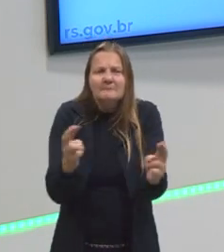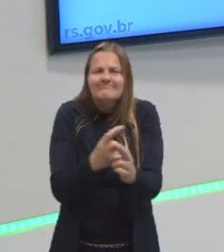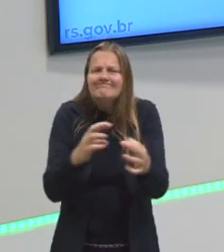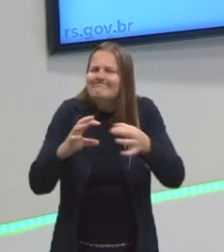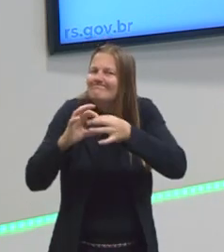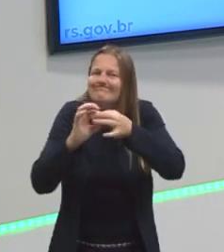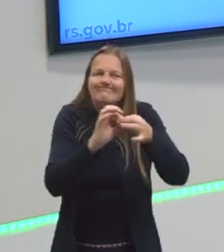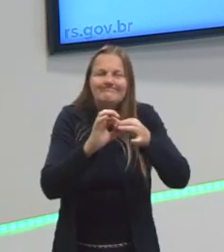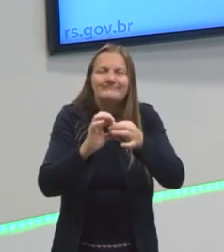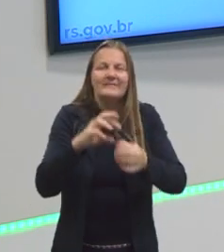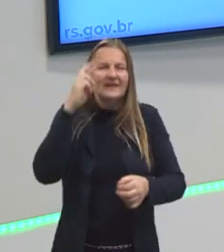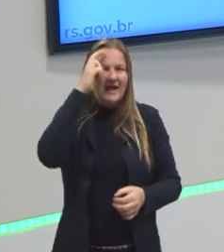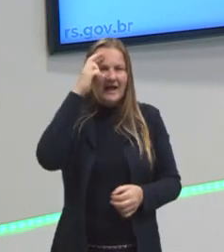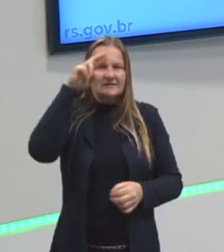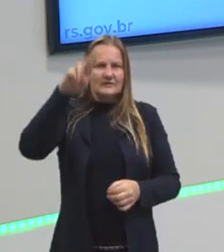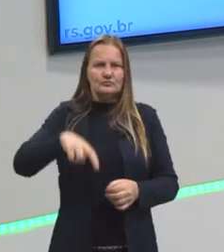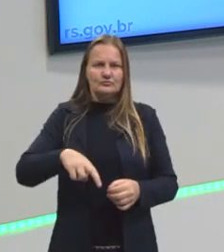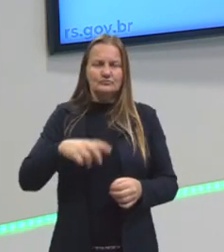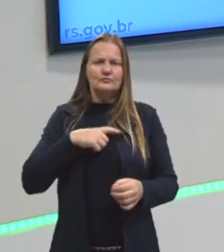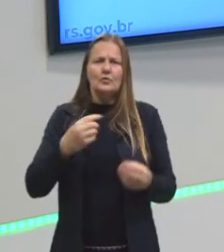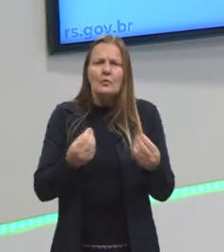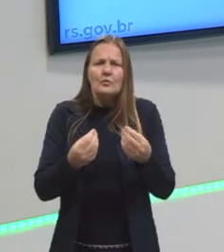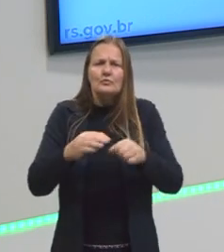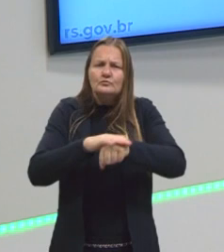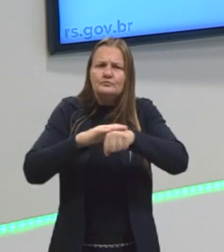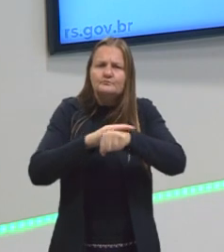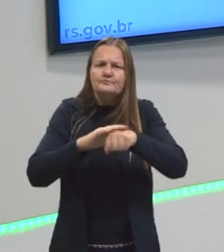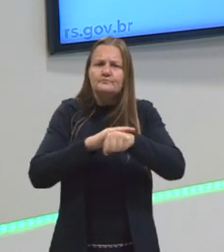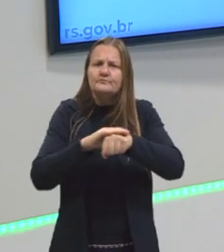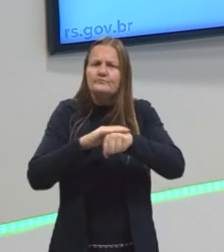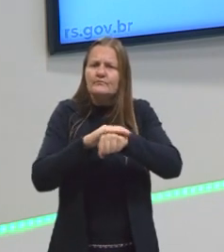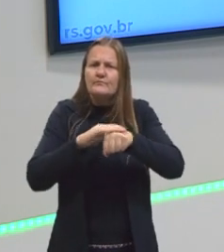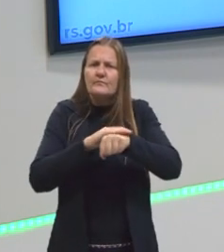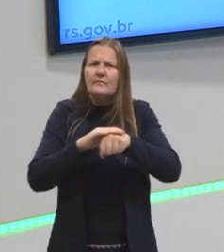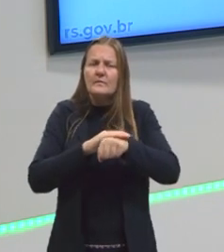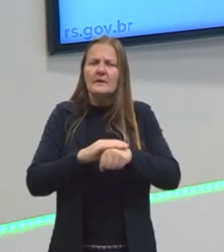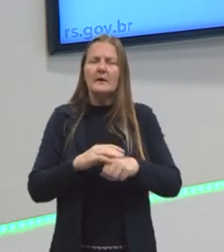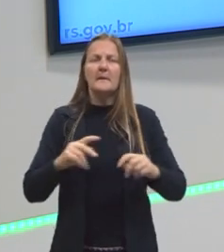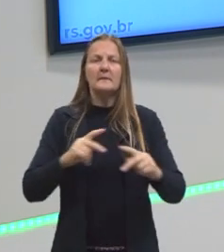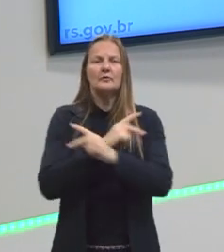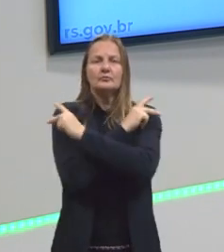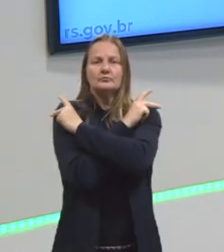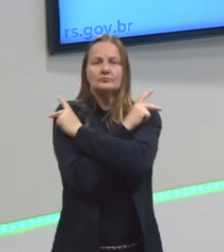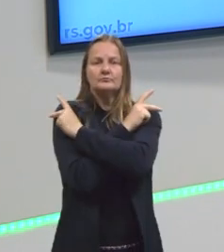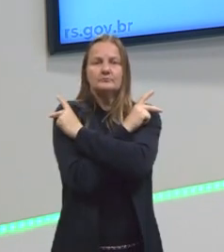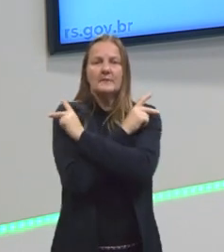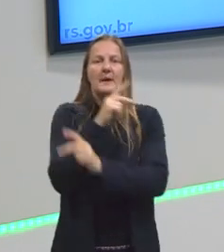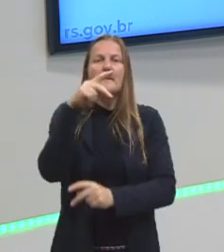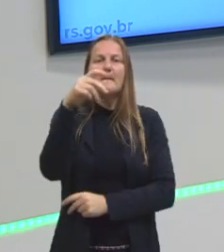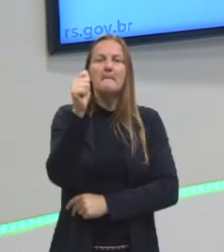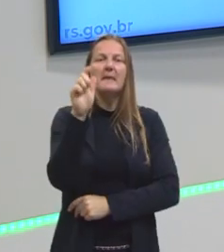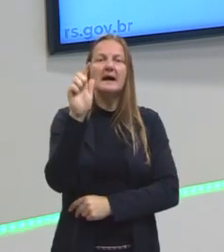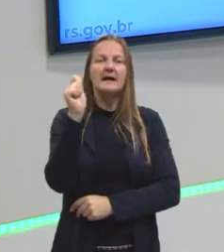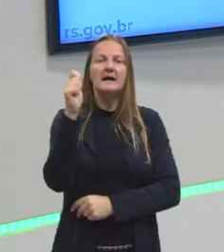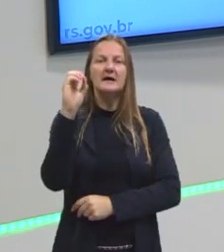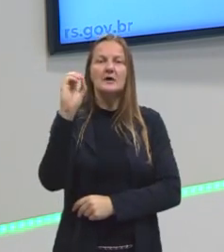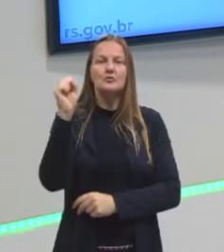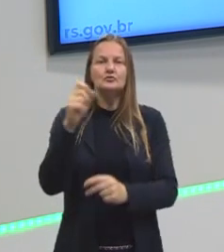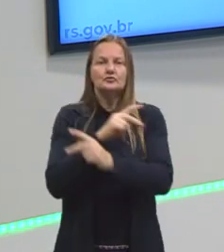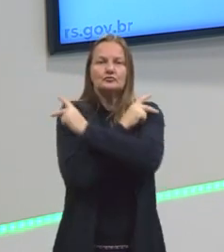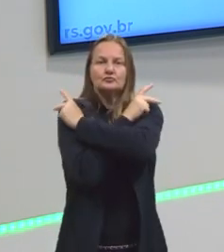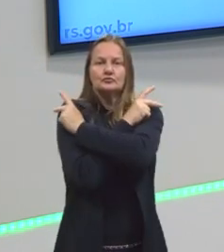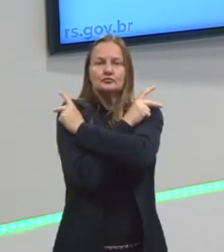vão utilizar a razão na para converter principalmente os pagãos os bairros que vinham para o império romano